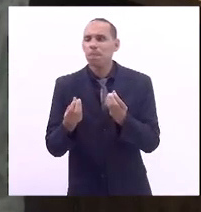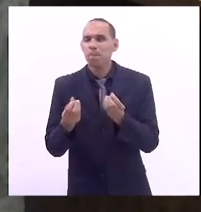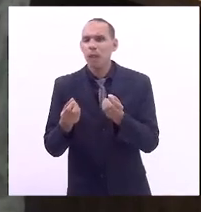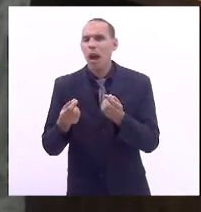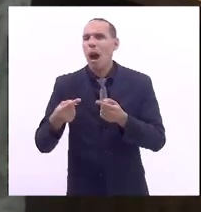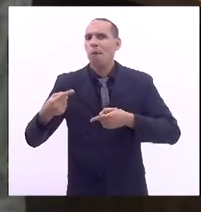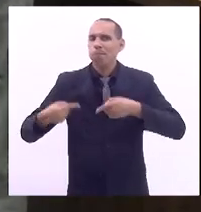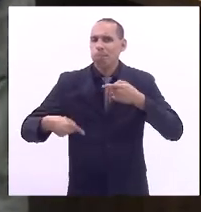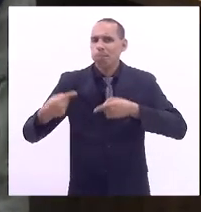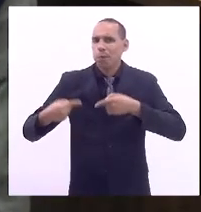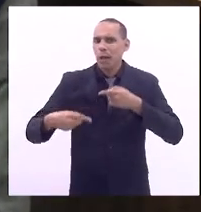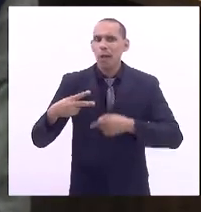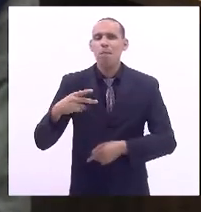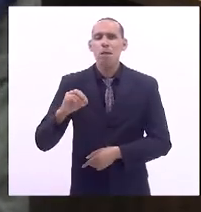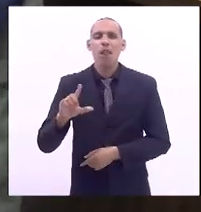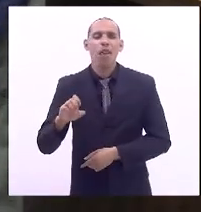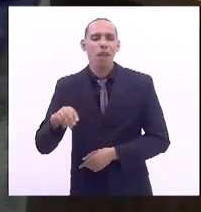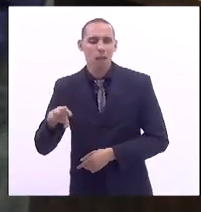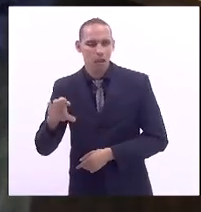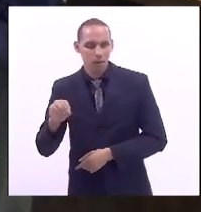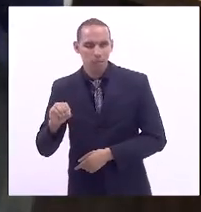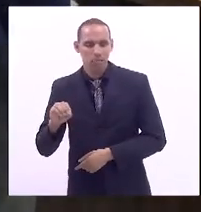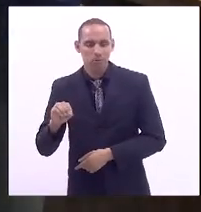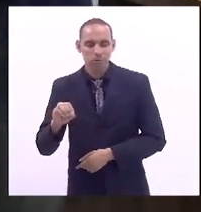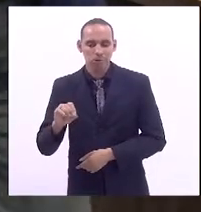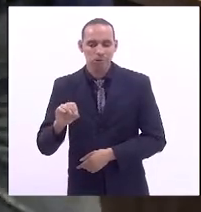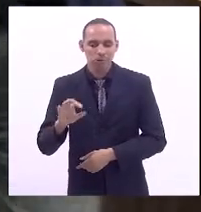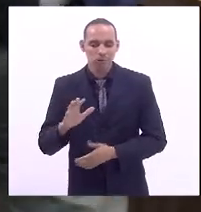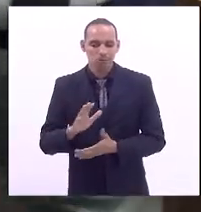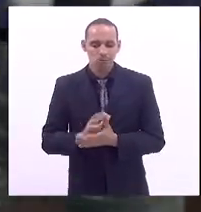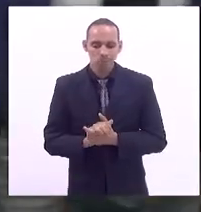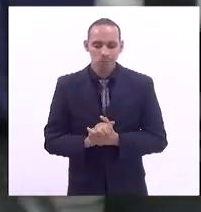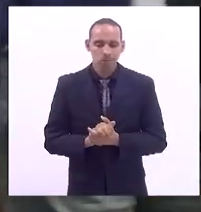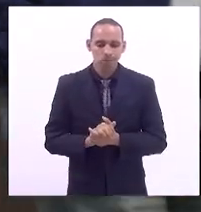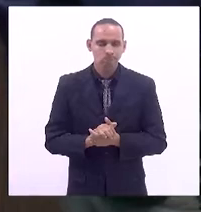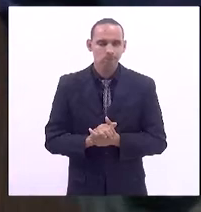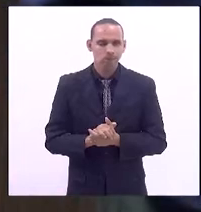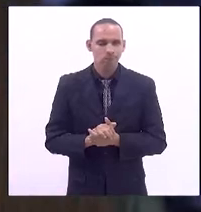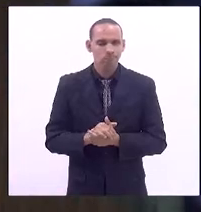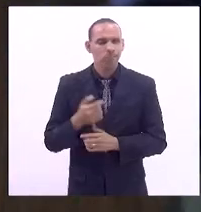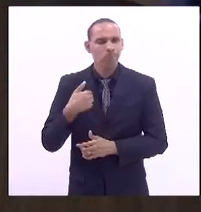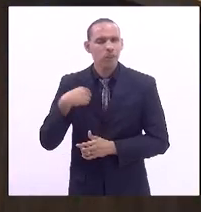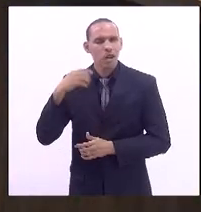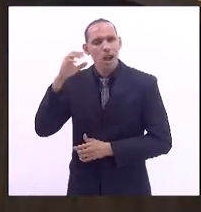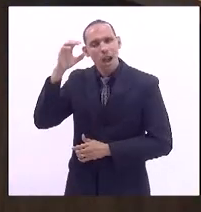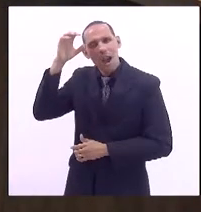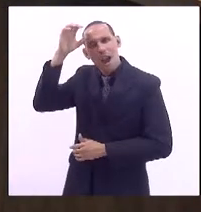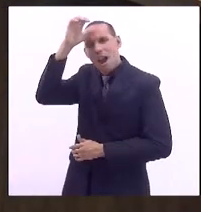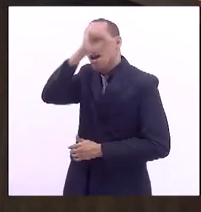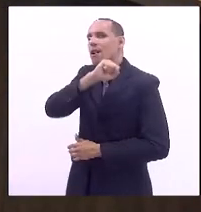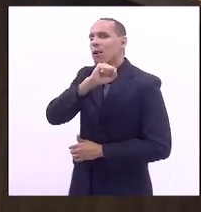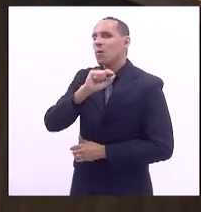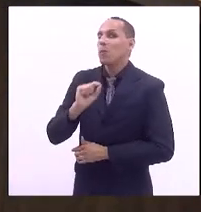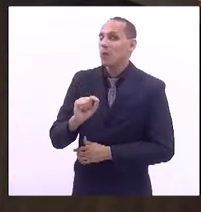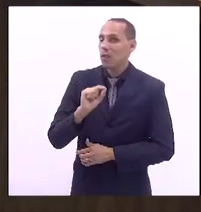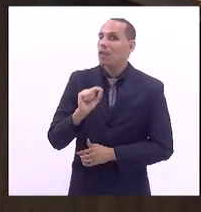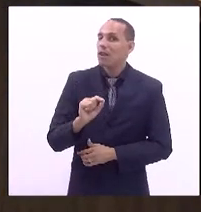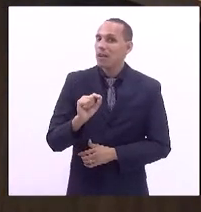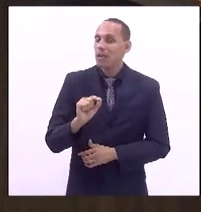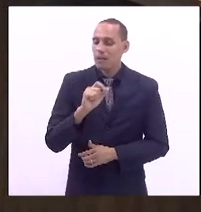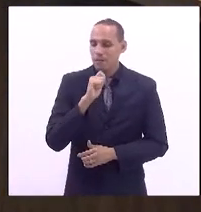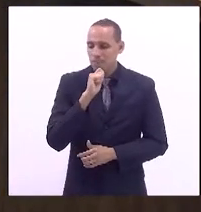polêmico o Nemo e eu aprendi que nem no Supremo Tribunal